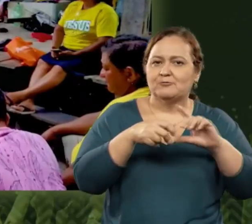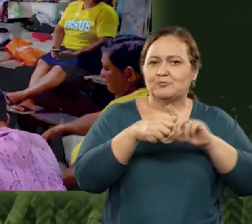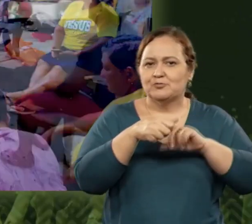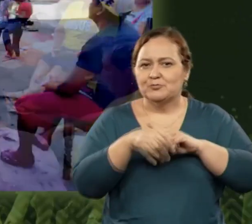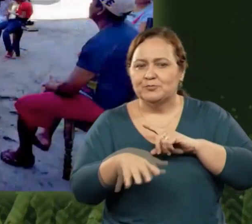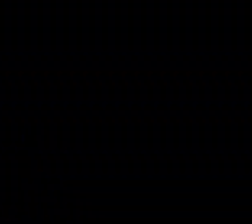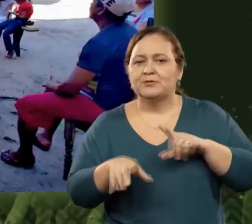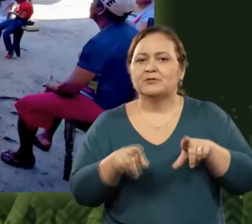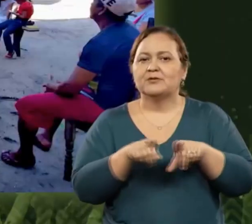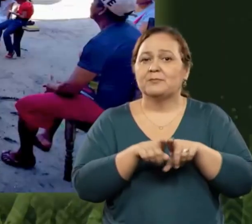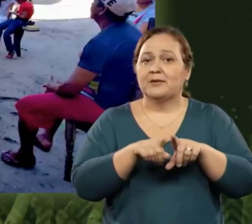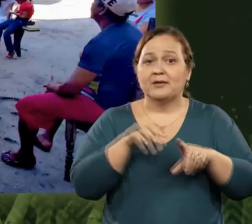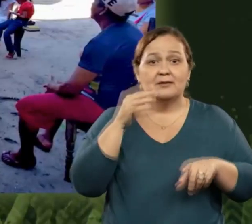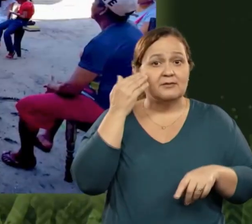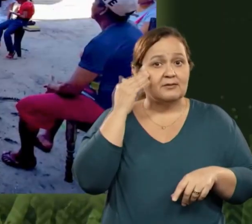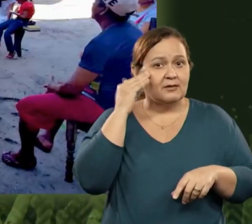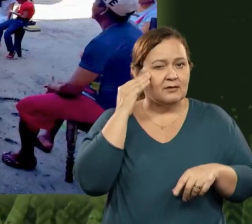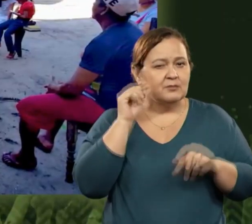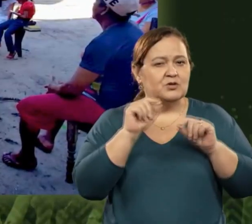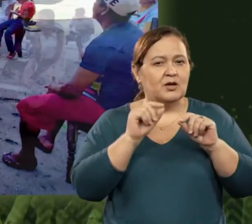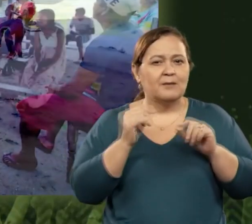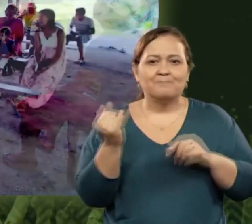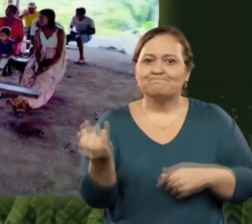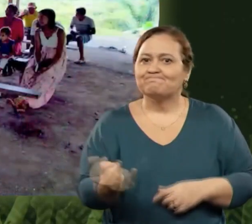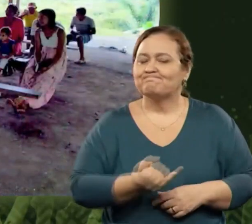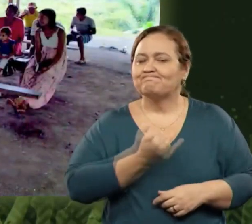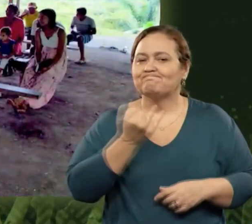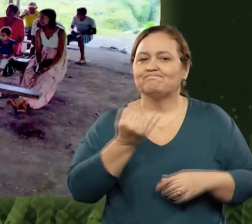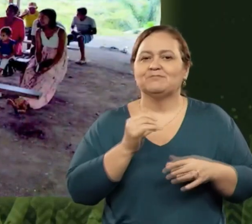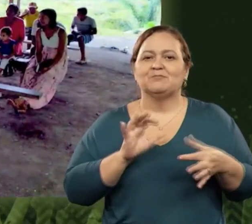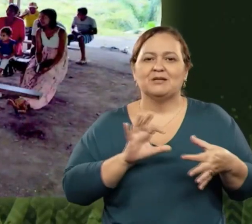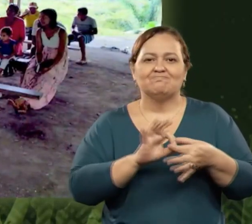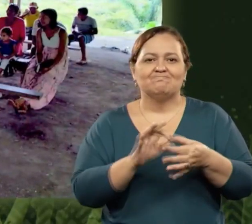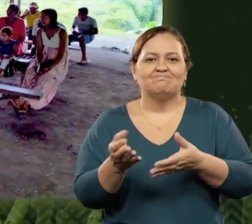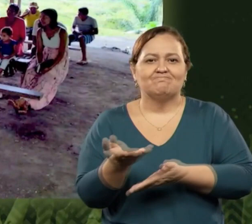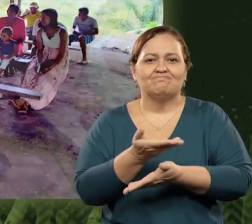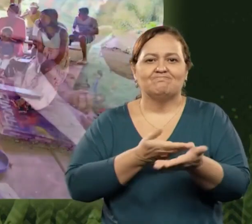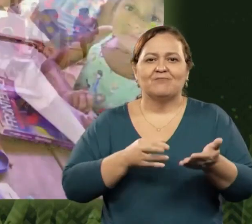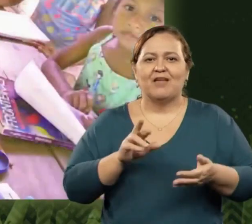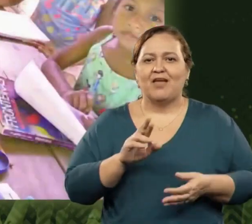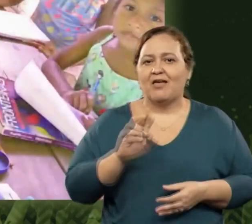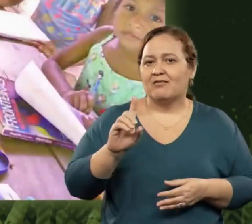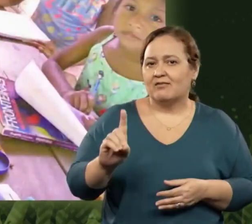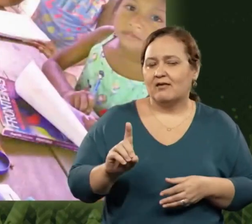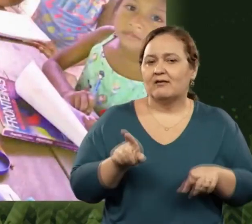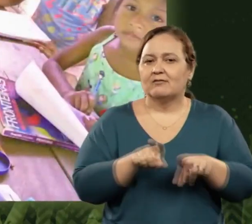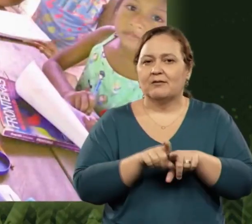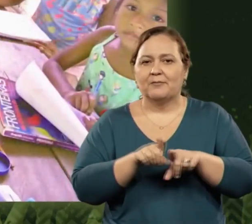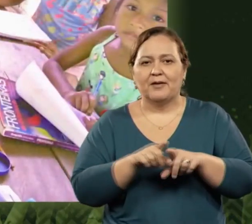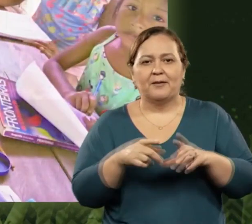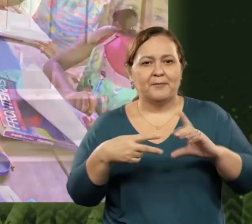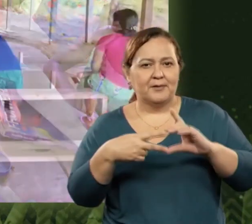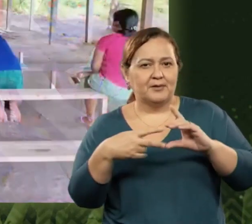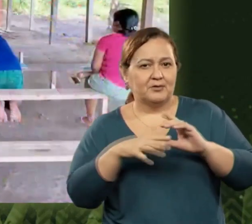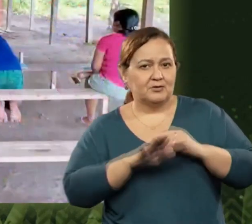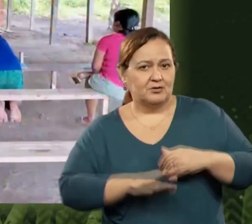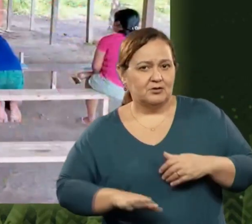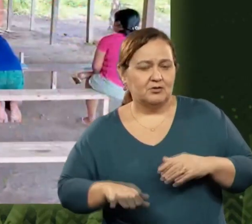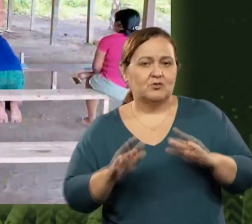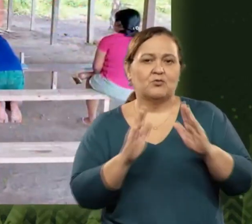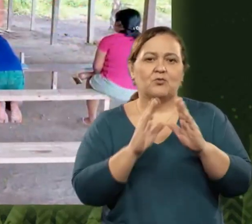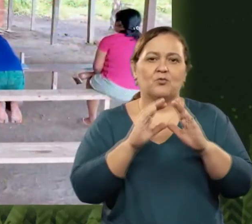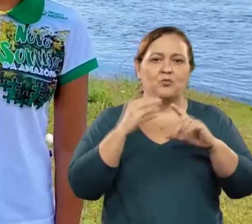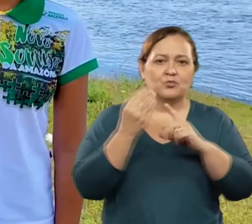multiplicador, onde entendemos que ele é fundamental para criarmos novos relacionamentos. O pequeno grupo infantil, o culto